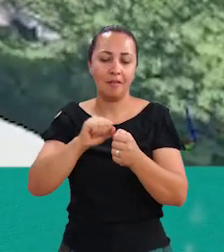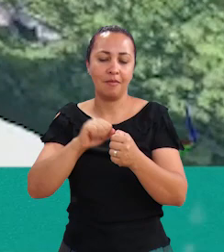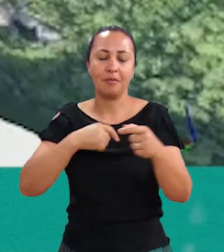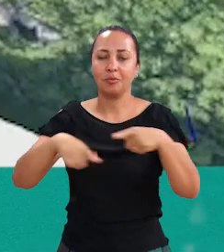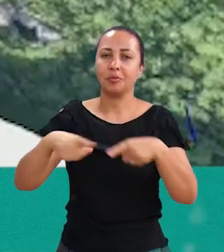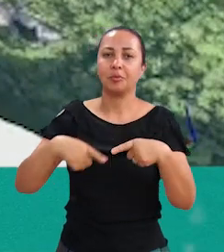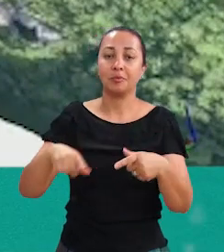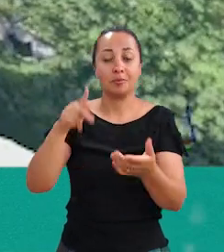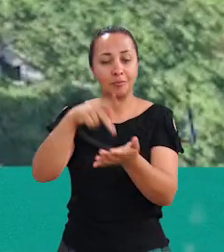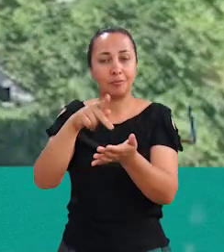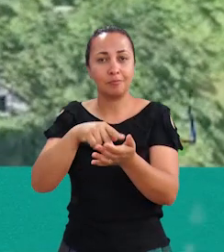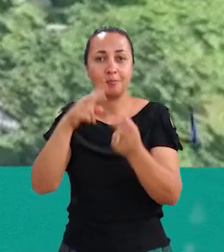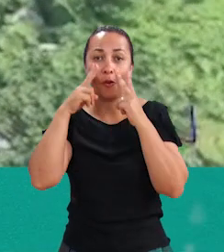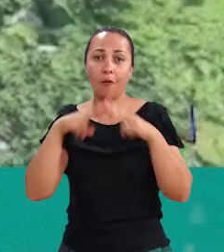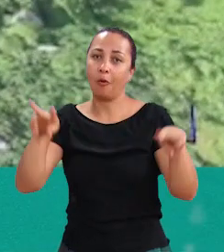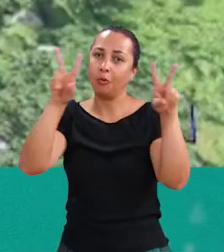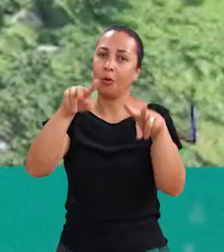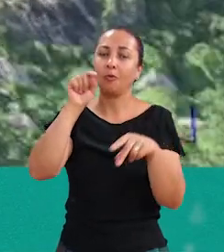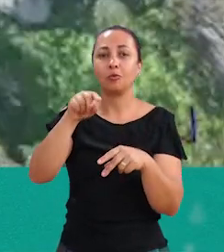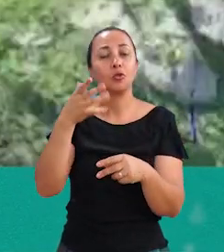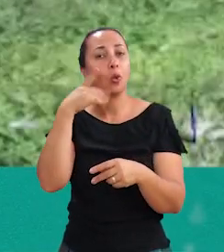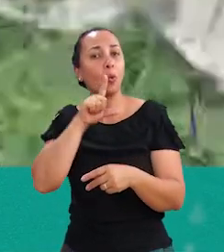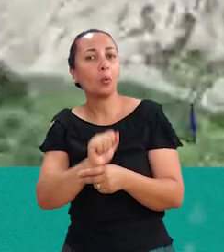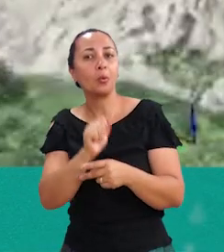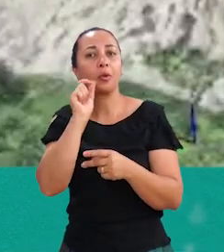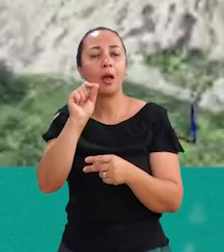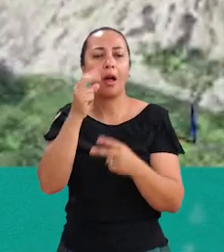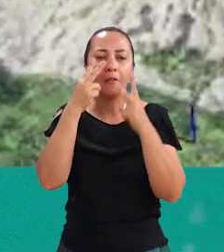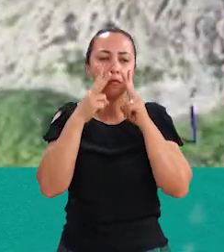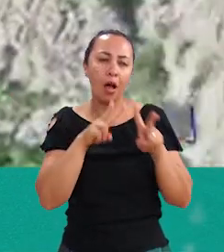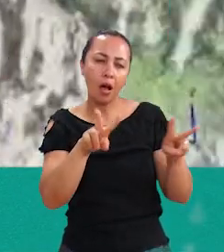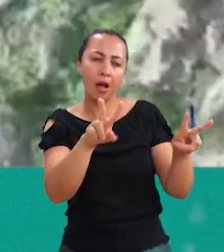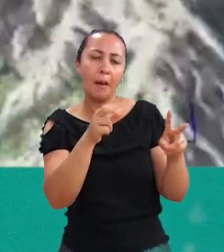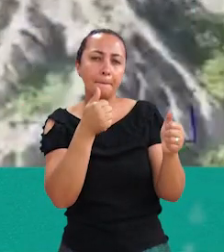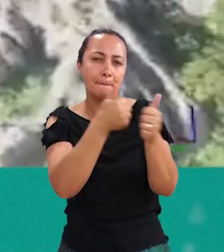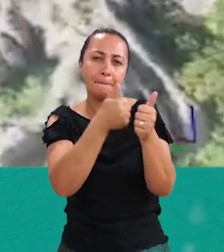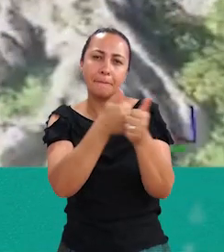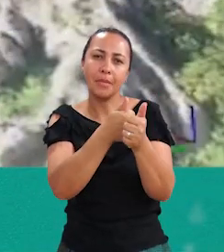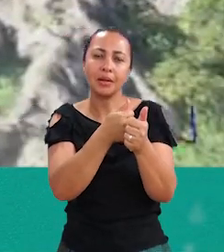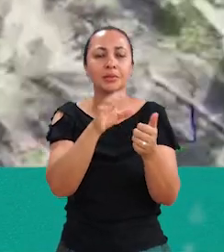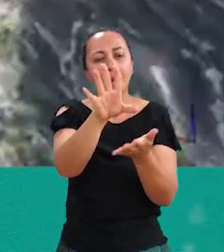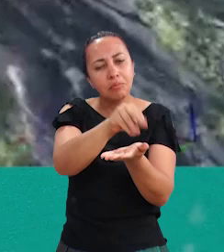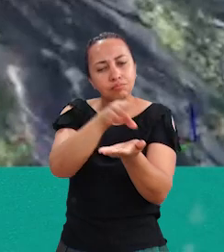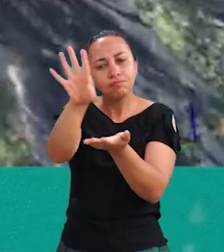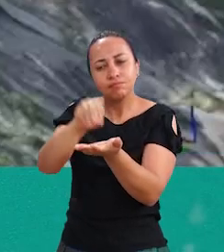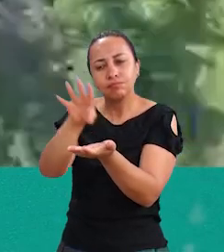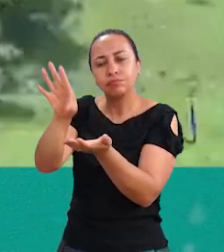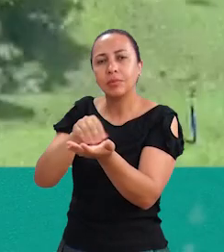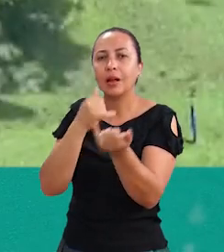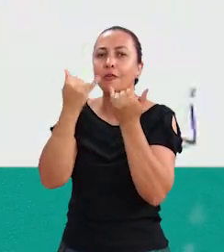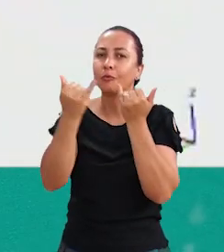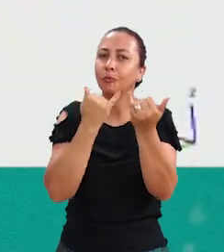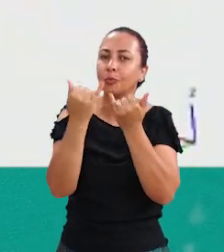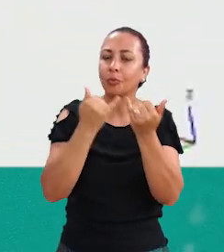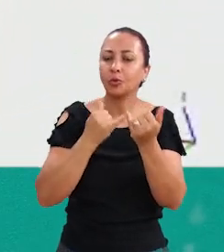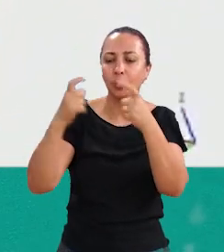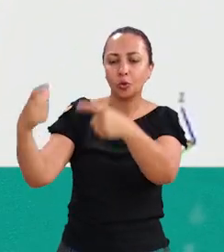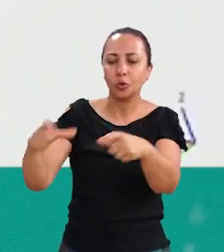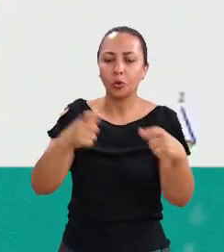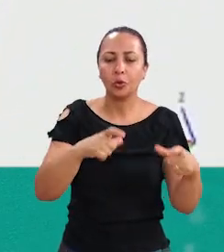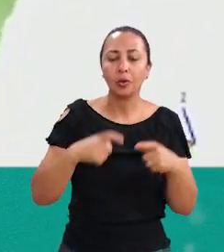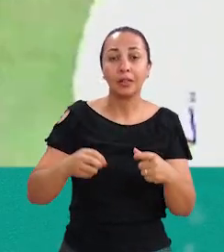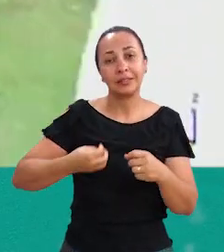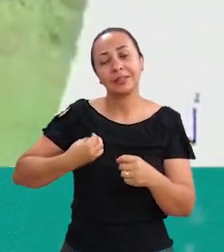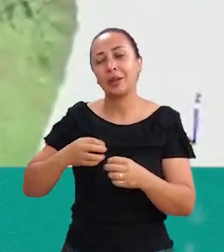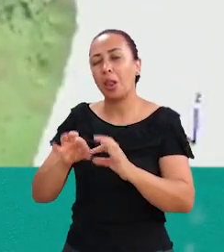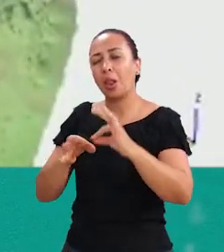Você fazendo um trabalho de realidade virtual, você consegue ver mais de perto e coletar informações